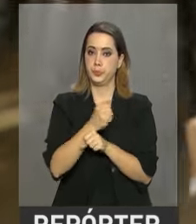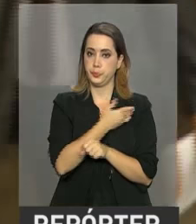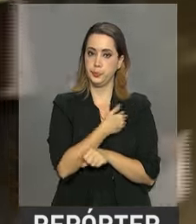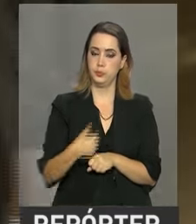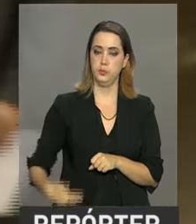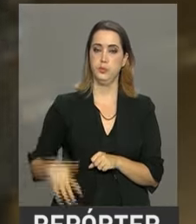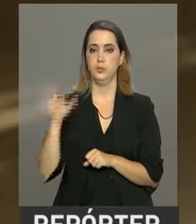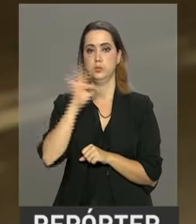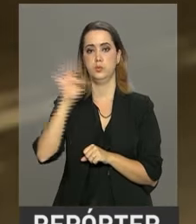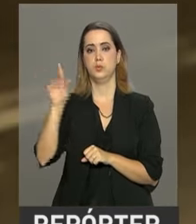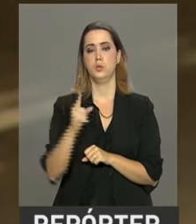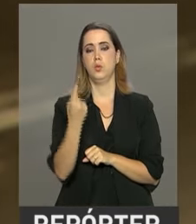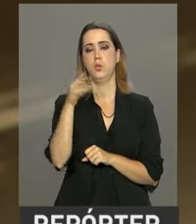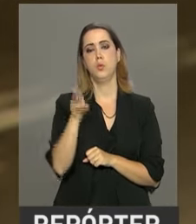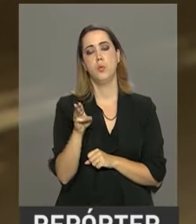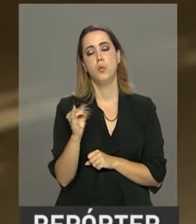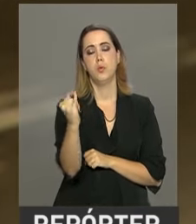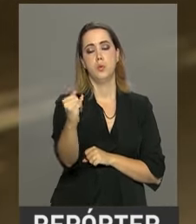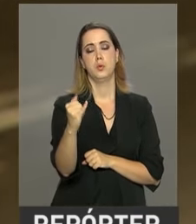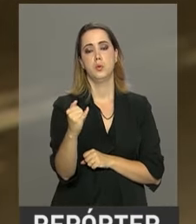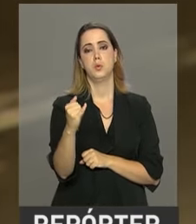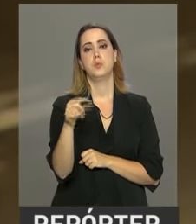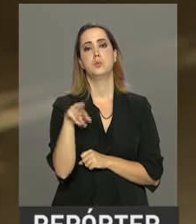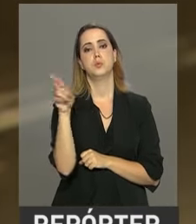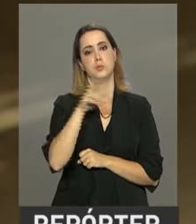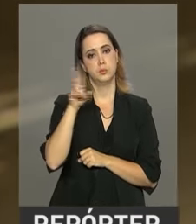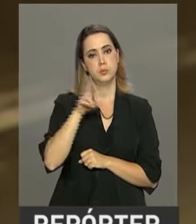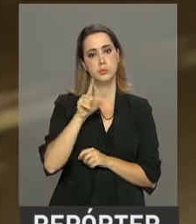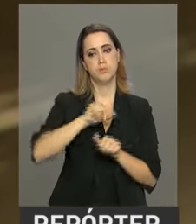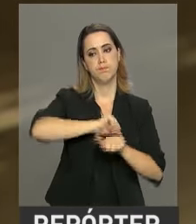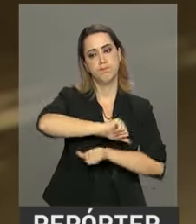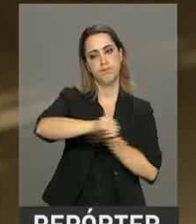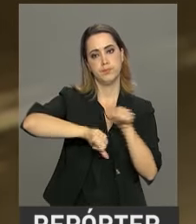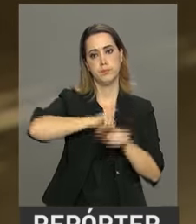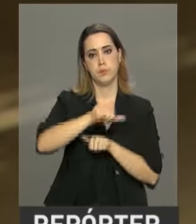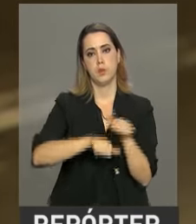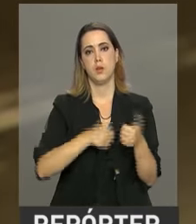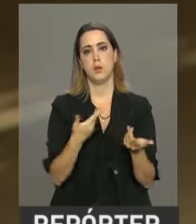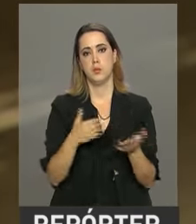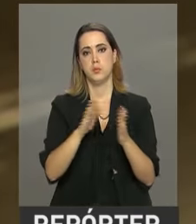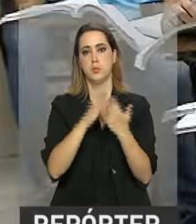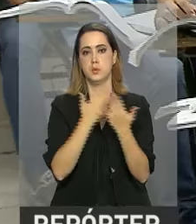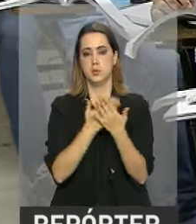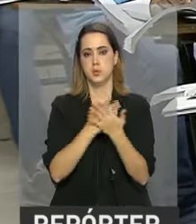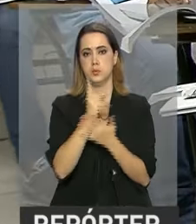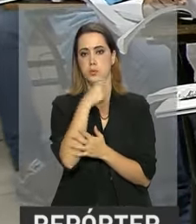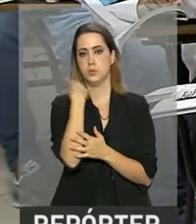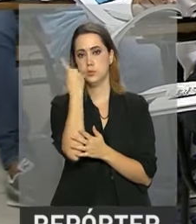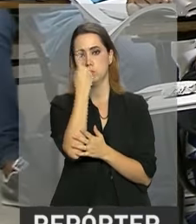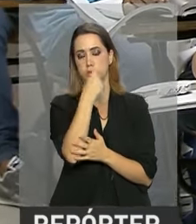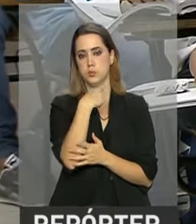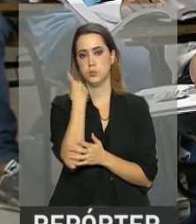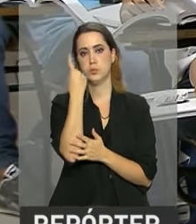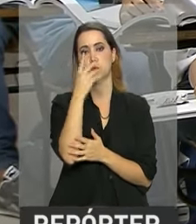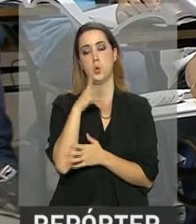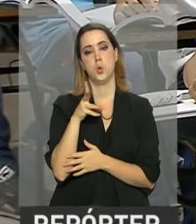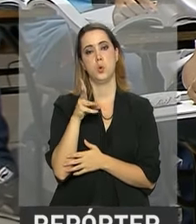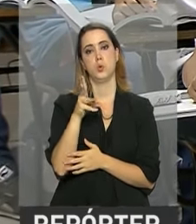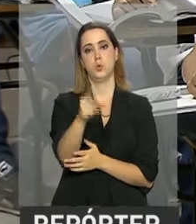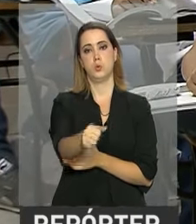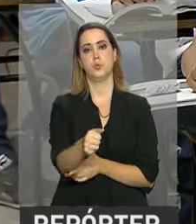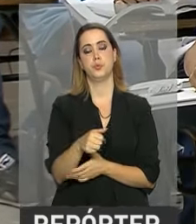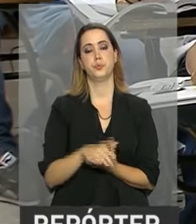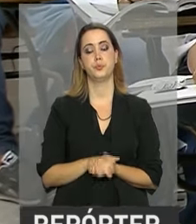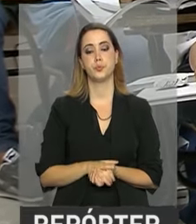federal vai investir R$1,5 bilhão para converter as escolas para tempo integral. A medida provisória foi encaminhada